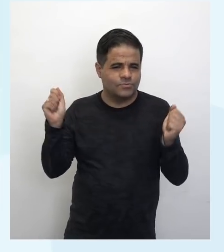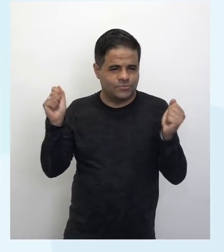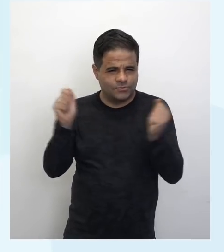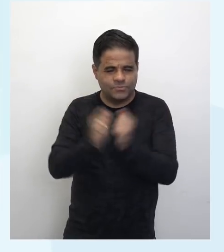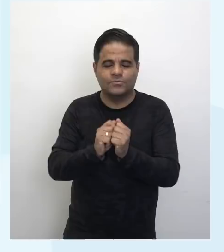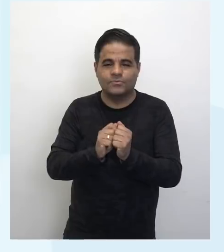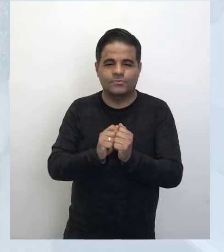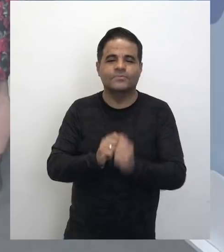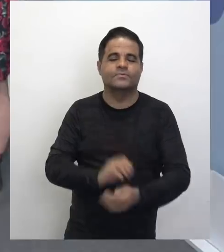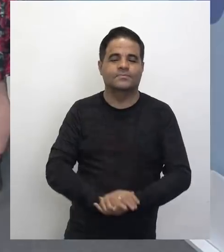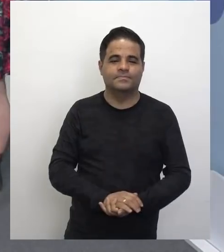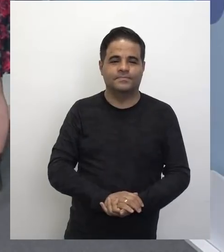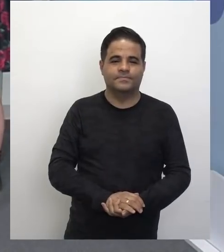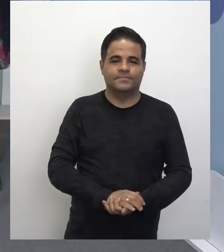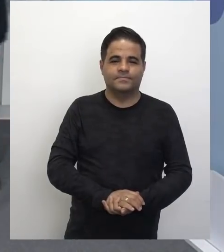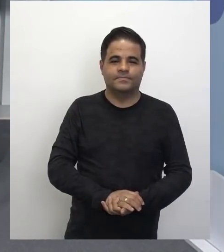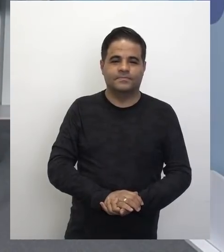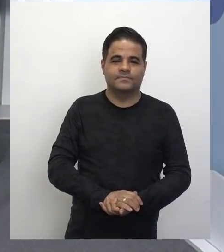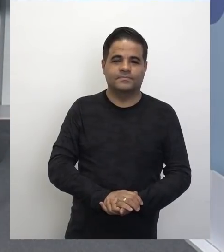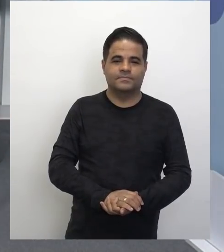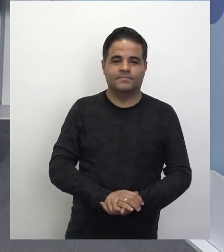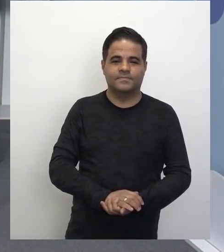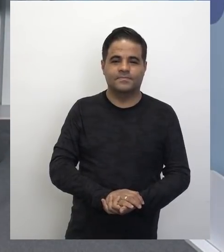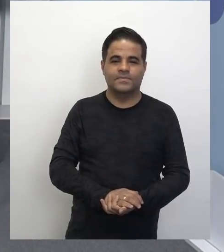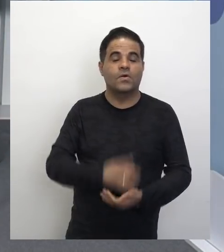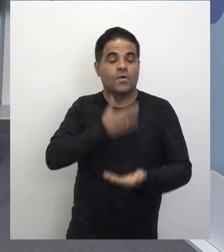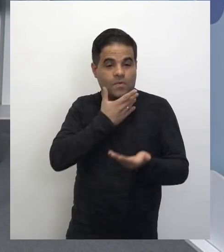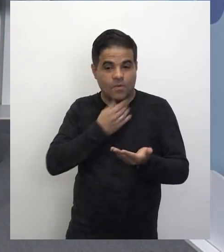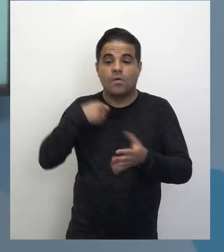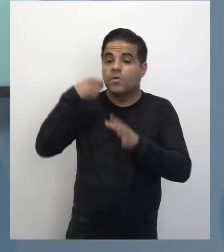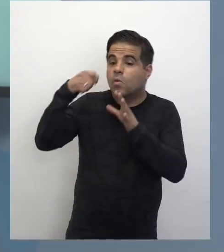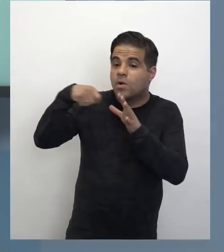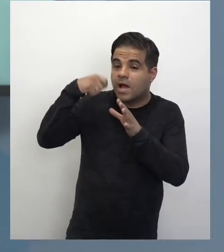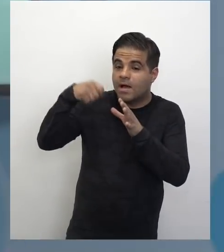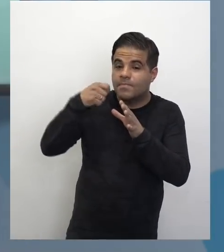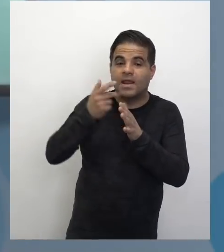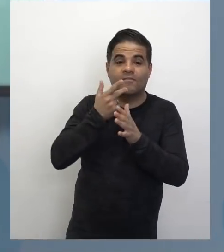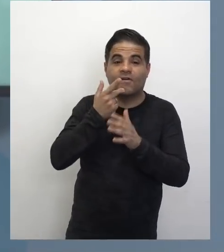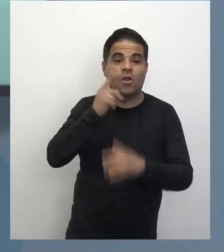que não. Tá assim, ó. Como assim, Boca?